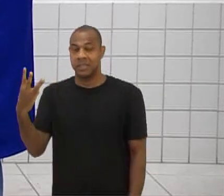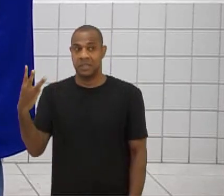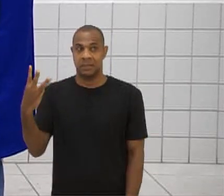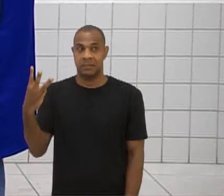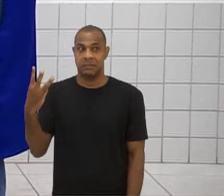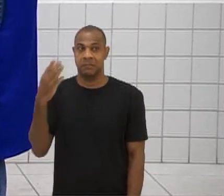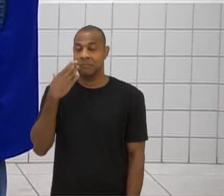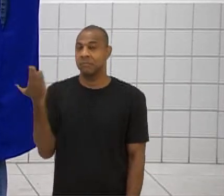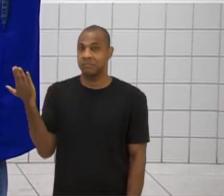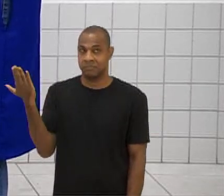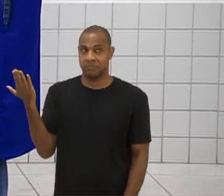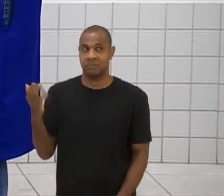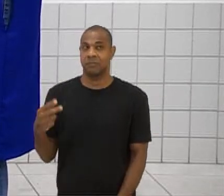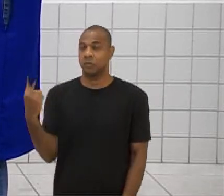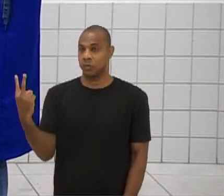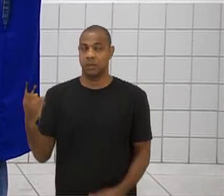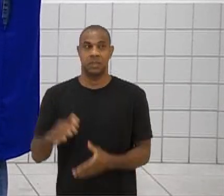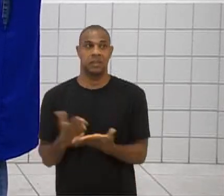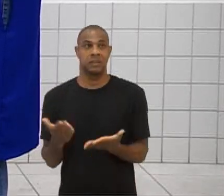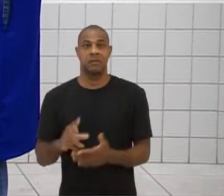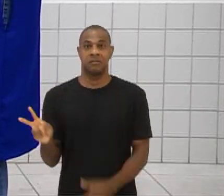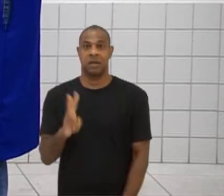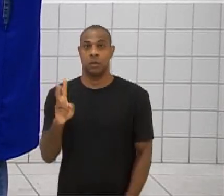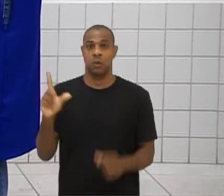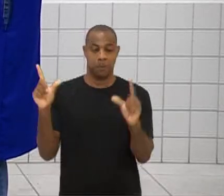né? Então, o valor mínimo